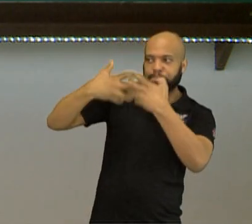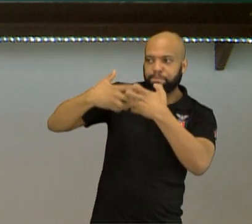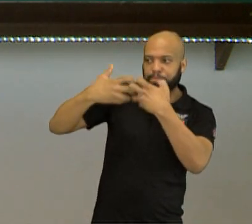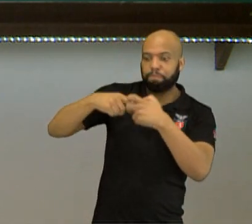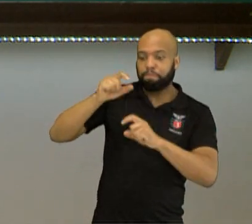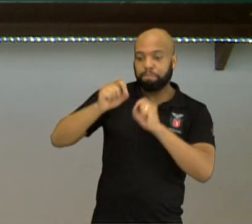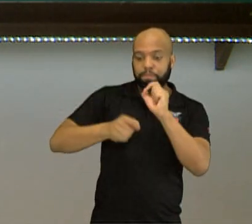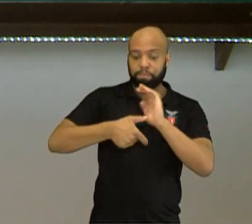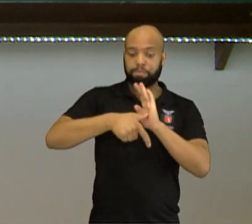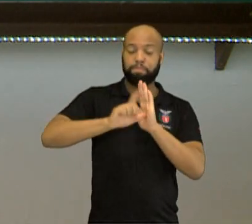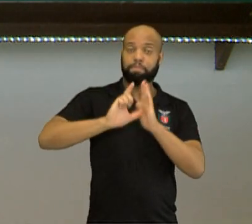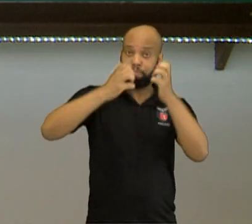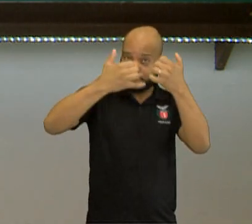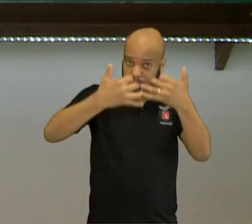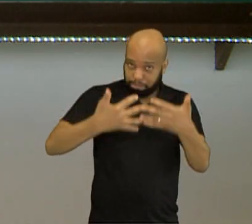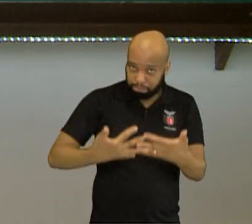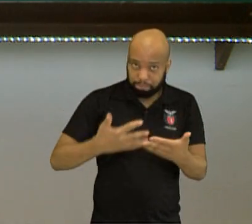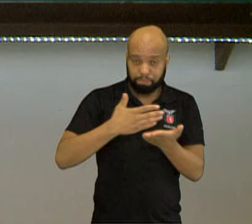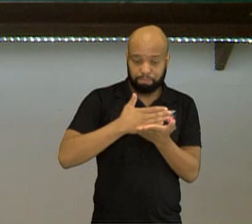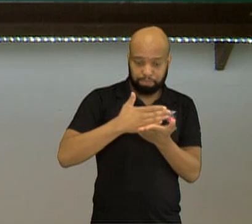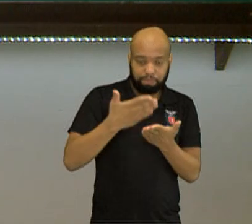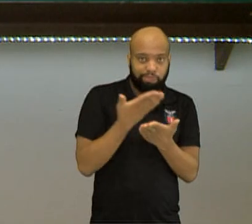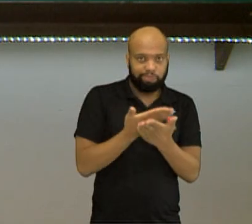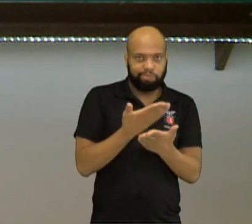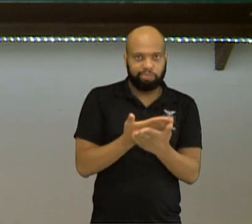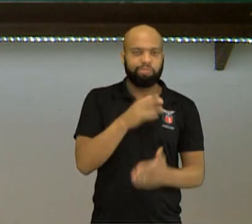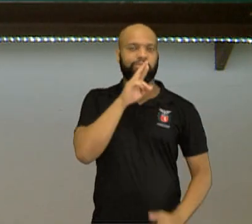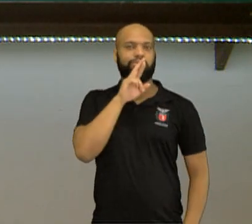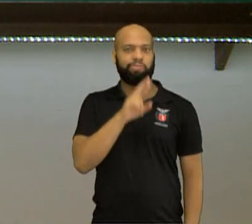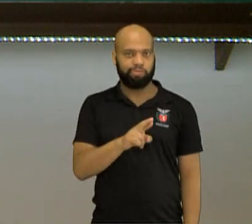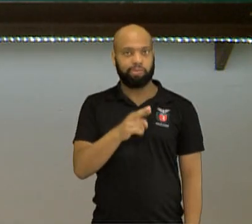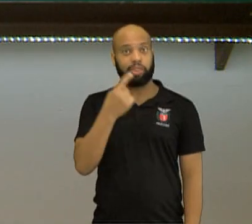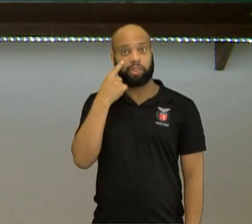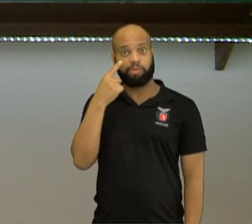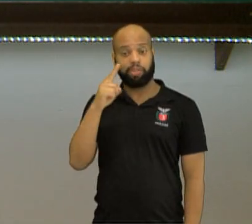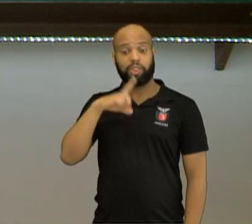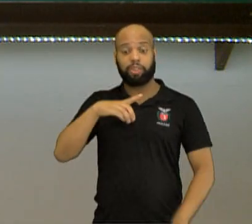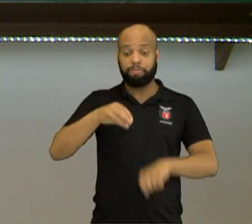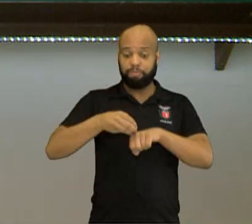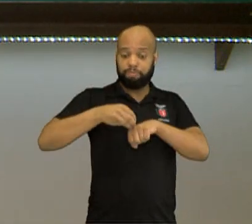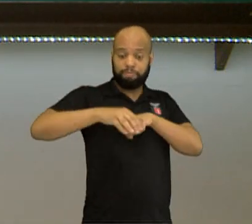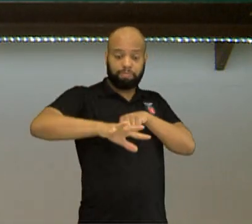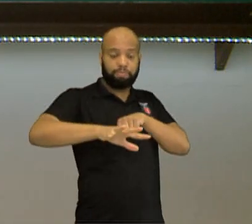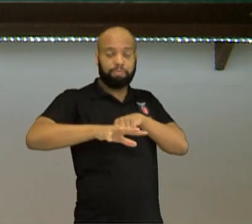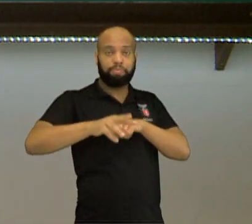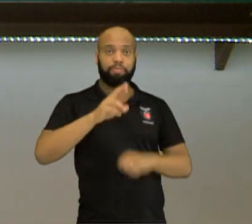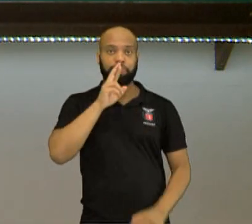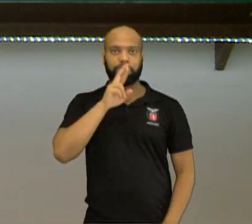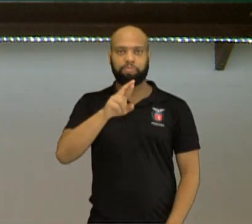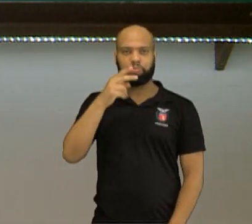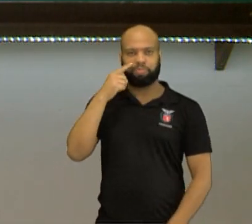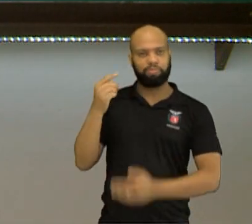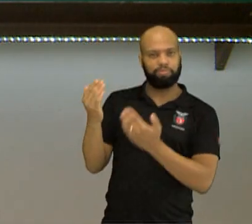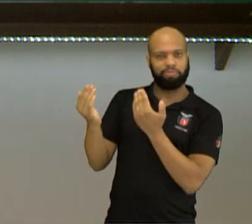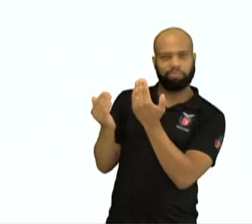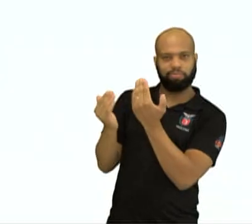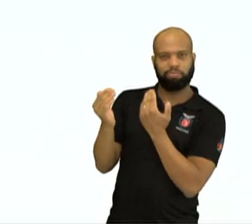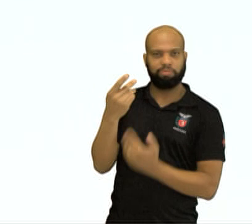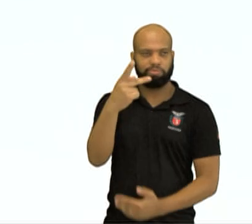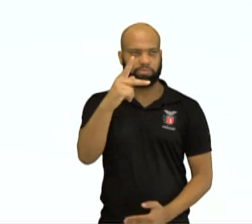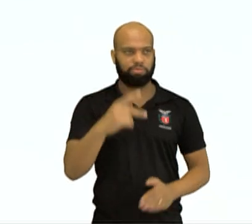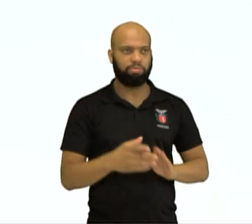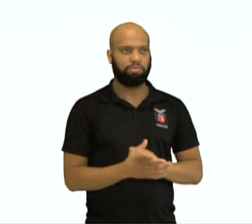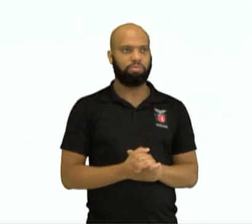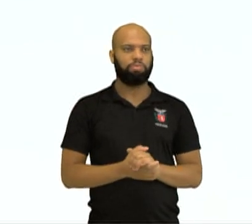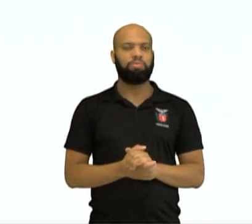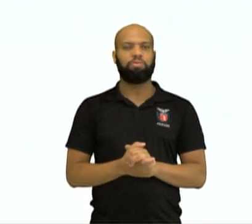nós falamos no início da aula e responder. Aqui eu tenho uma sugestão de resposta para você.